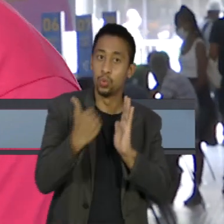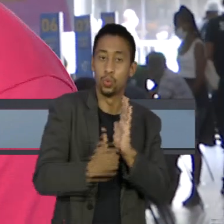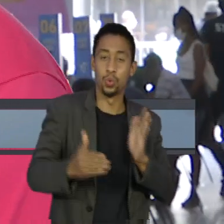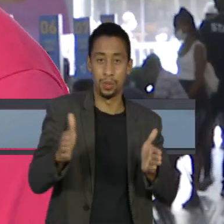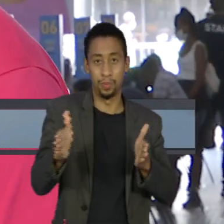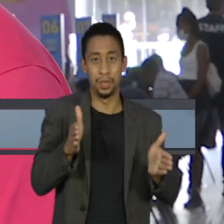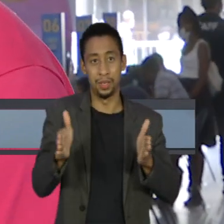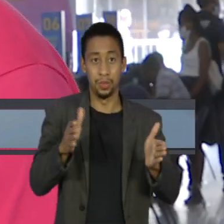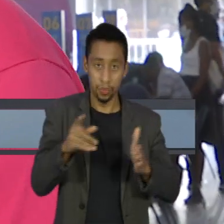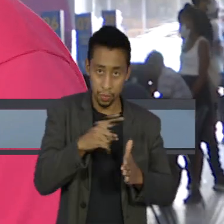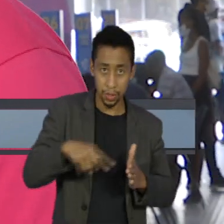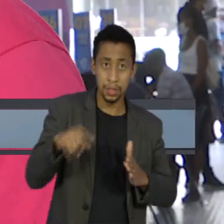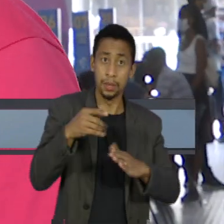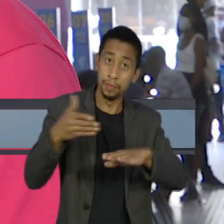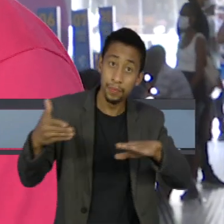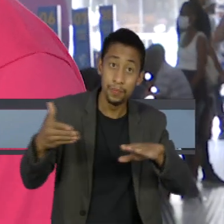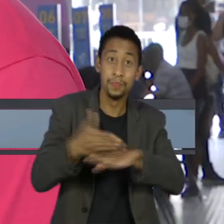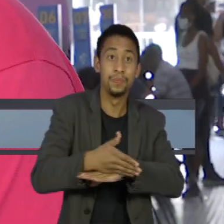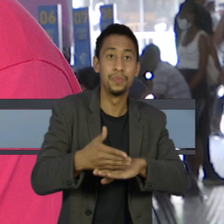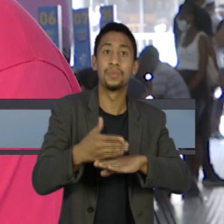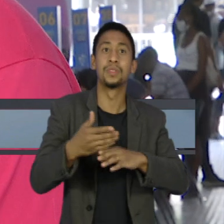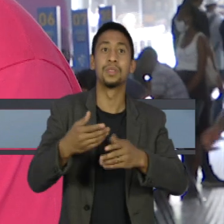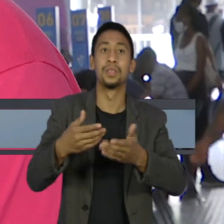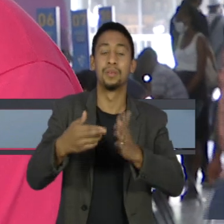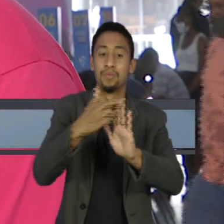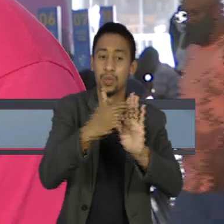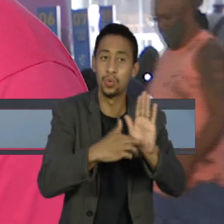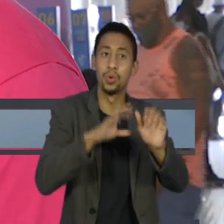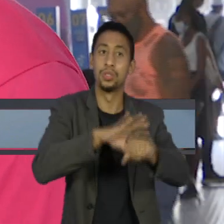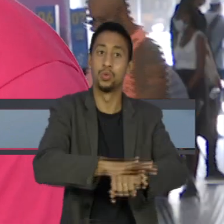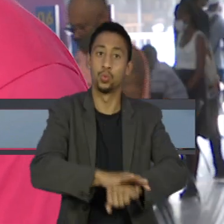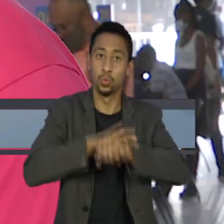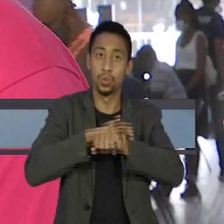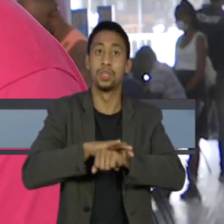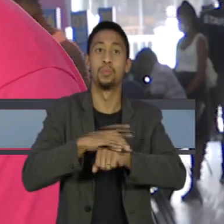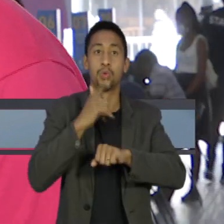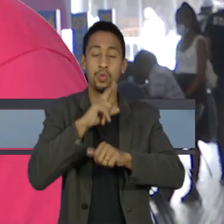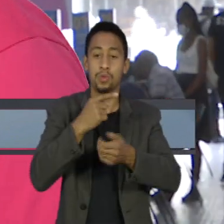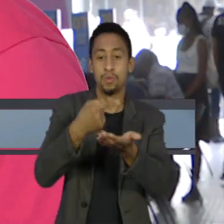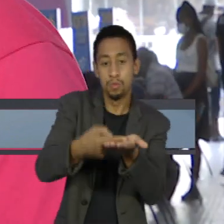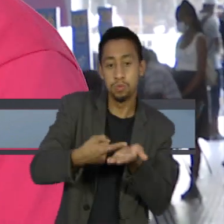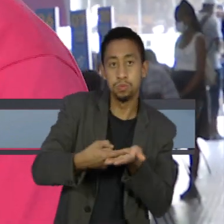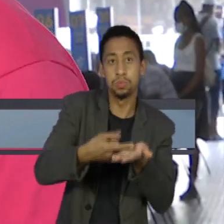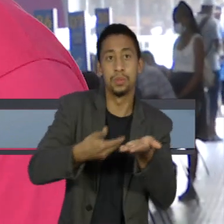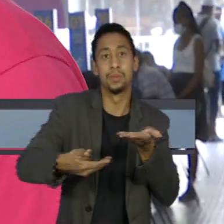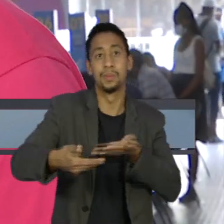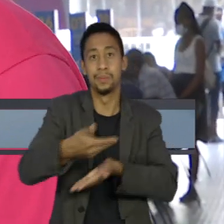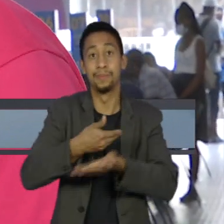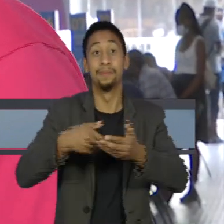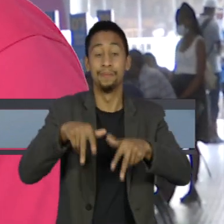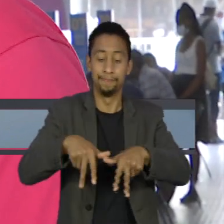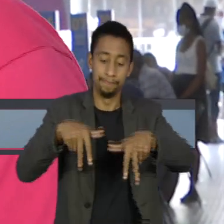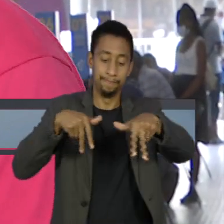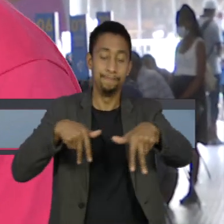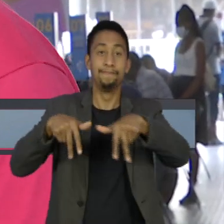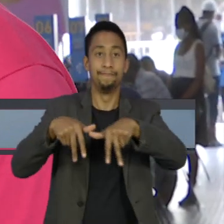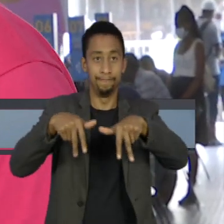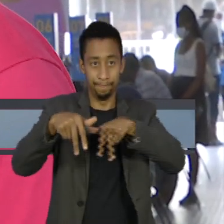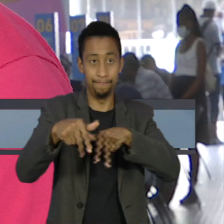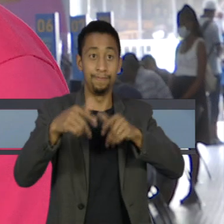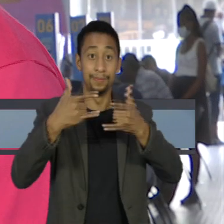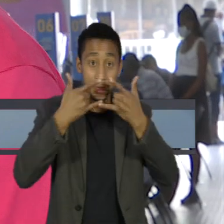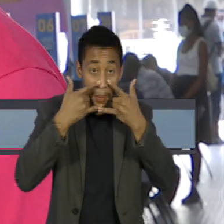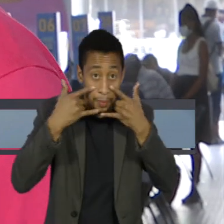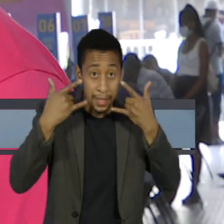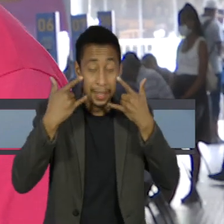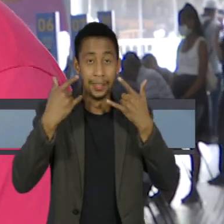Então, o consumidor que vem até aqui, ele vai ter todos os protocolos de segurança para fazer uma negociação segura. Além do distanciamento na fila, uso de